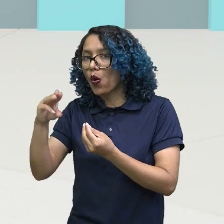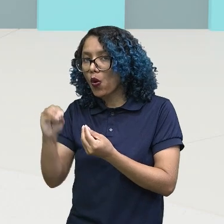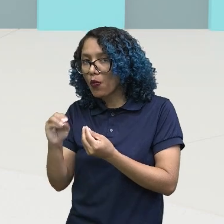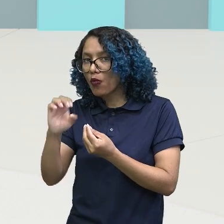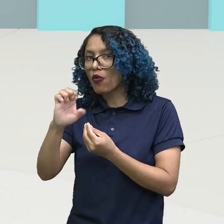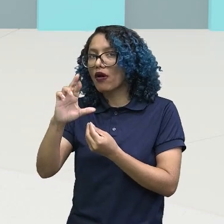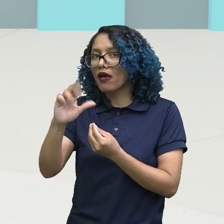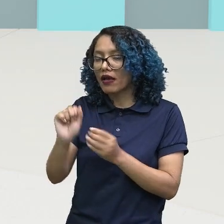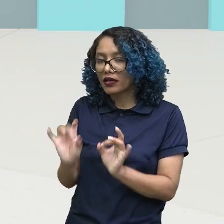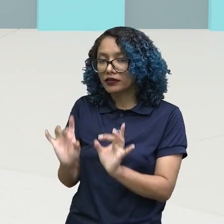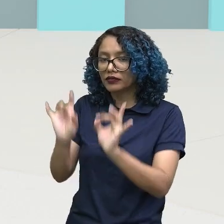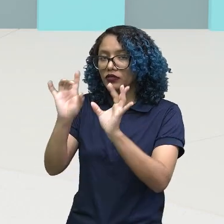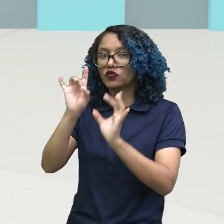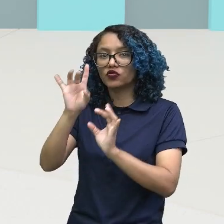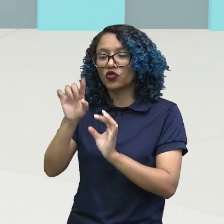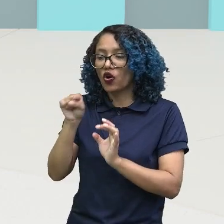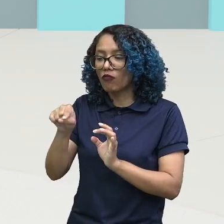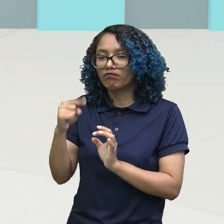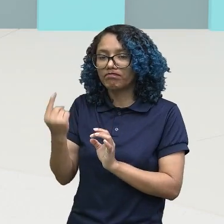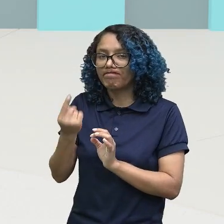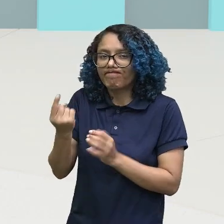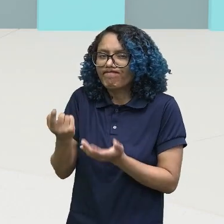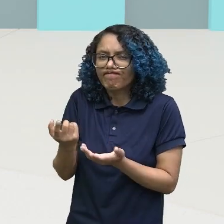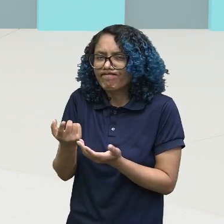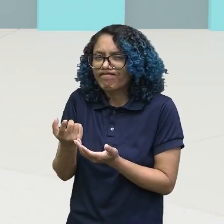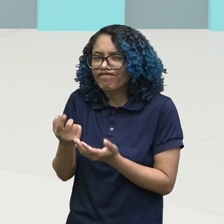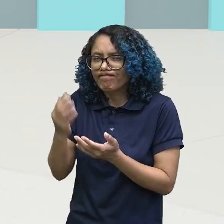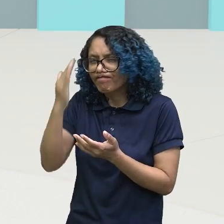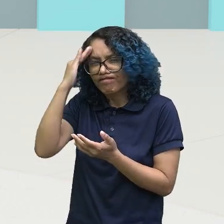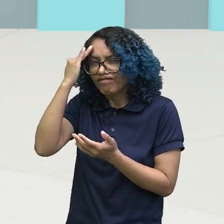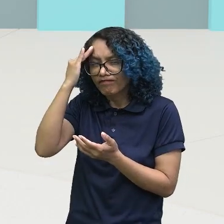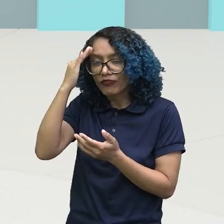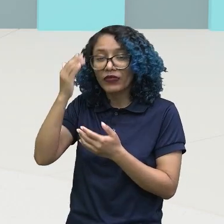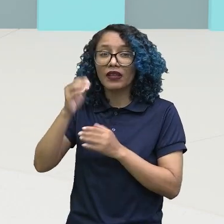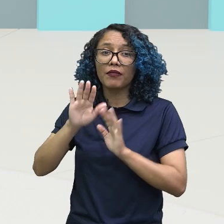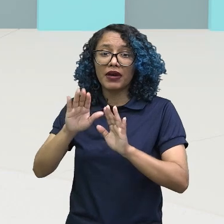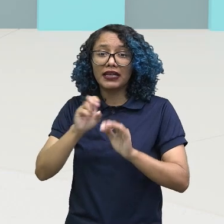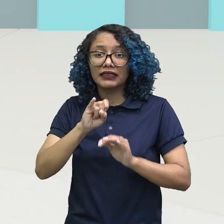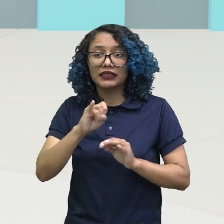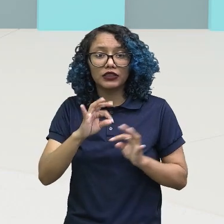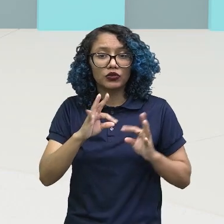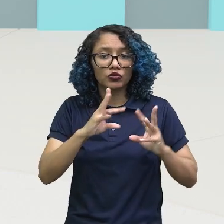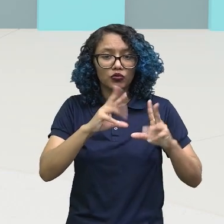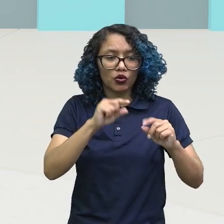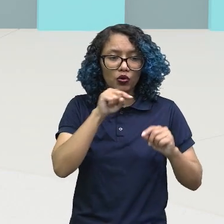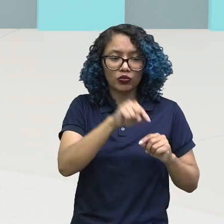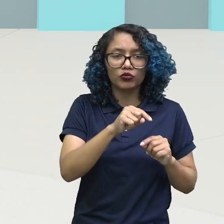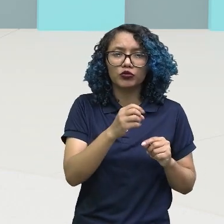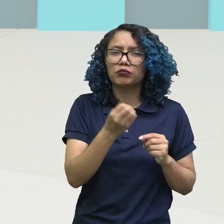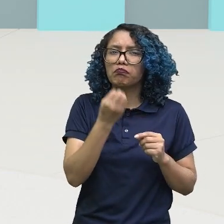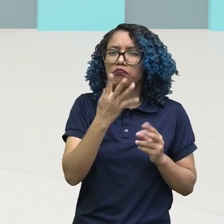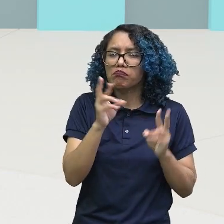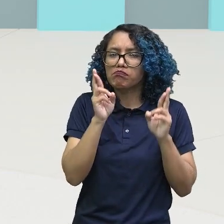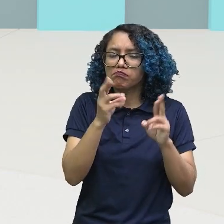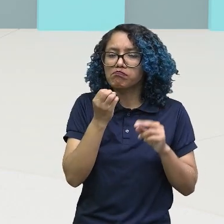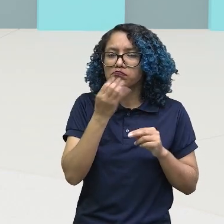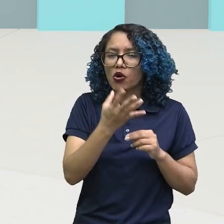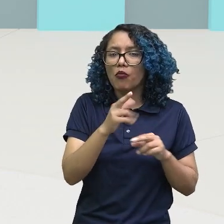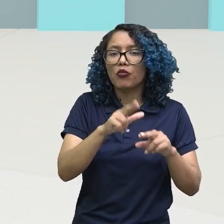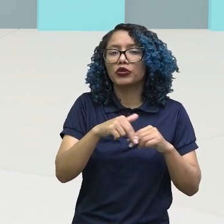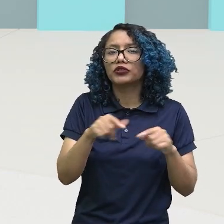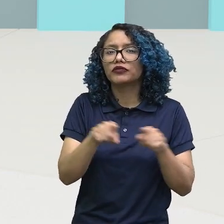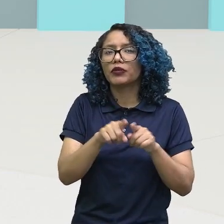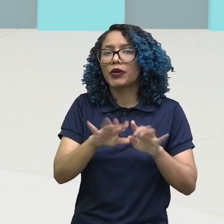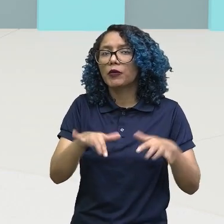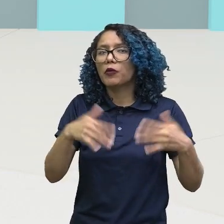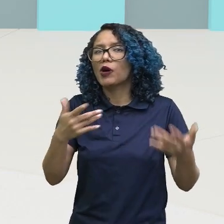frase não há entendimento. E se eu disser todos lhe queriam muito bem, por quê? Qual é a razão? Qual o motivo? Também não